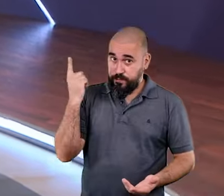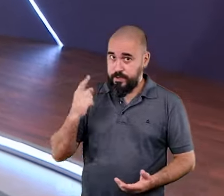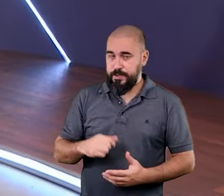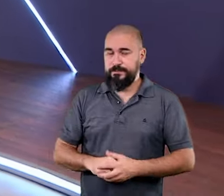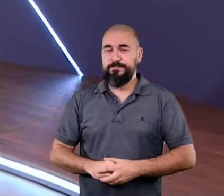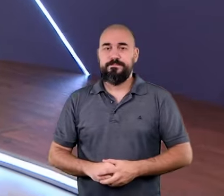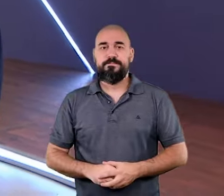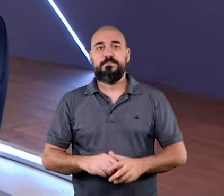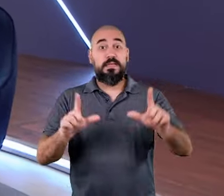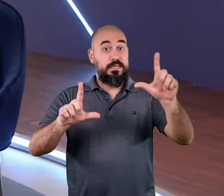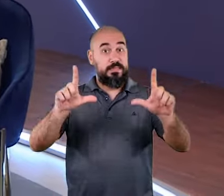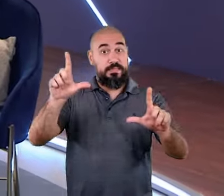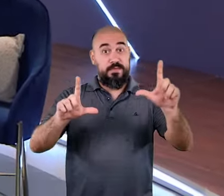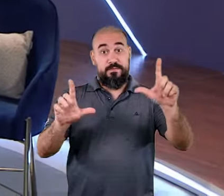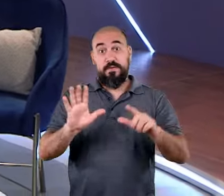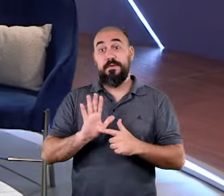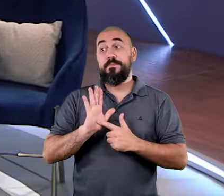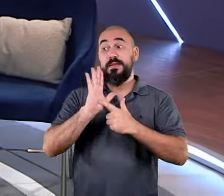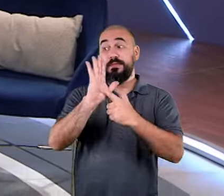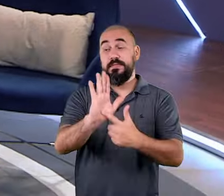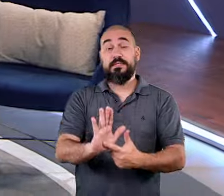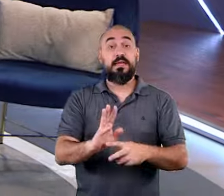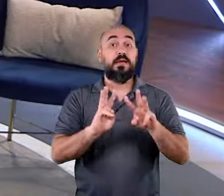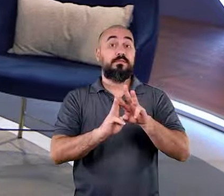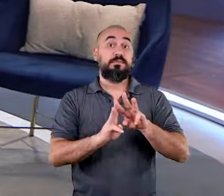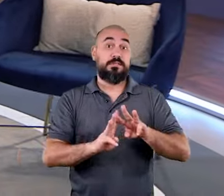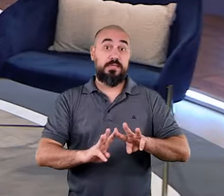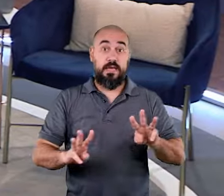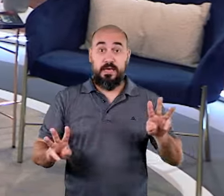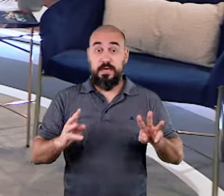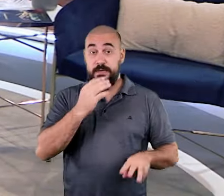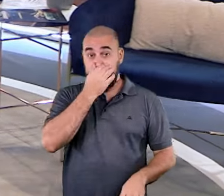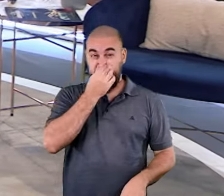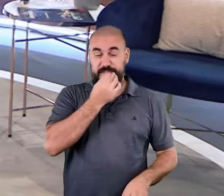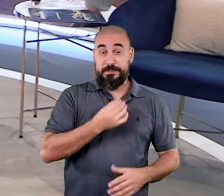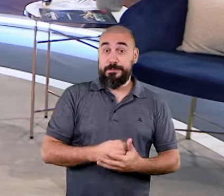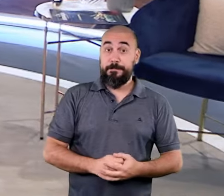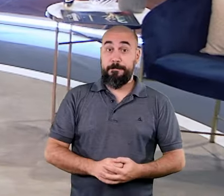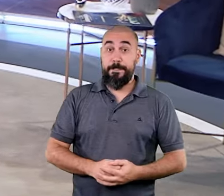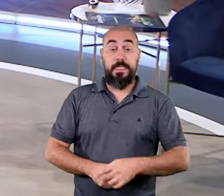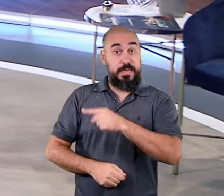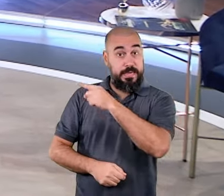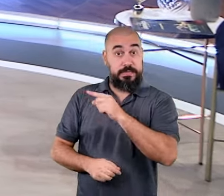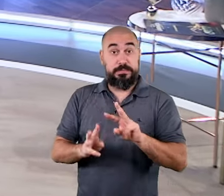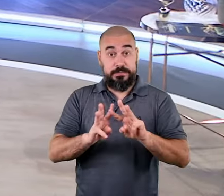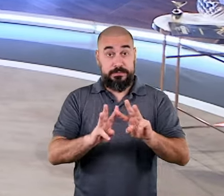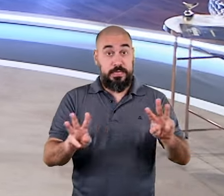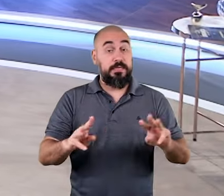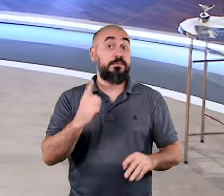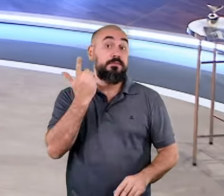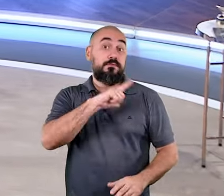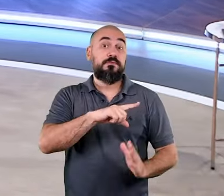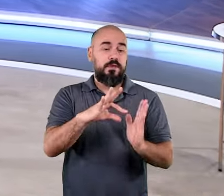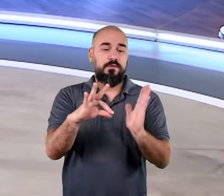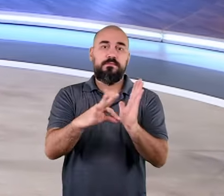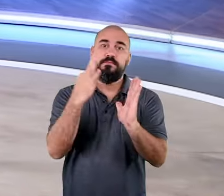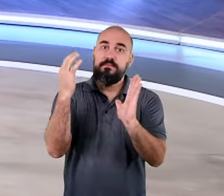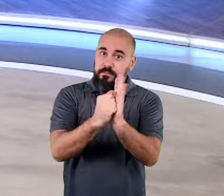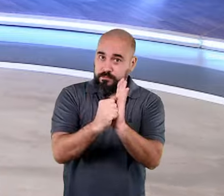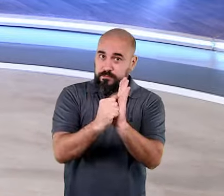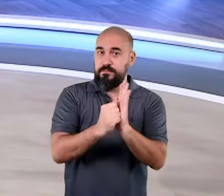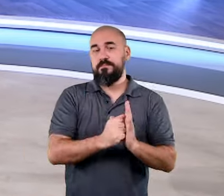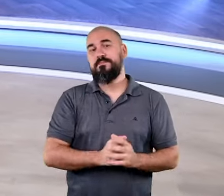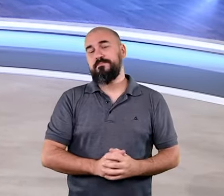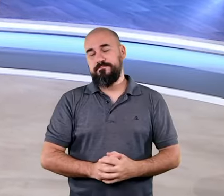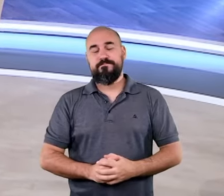tela para eu te apresentar o site que você tem que entrar e então fazer o seu cadastro para se tornar